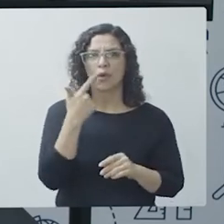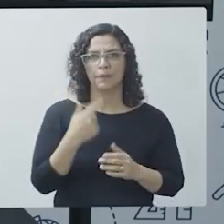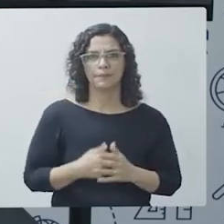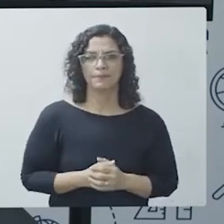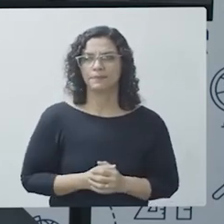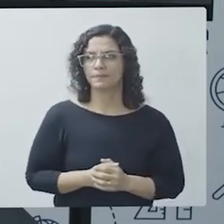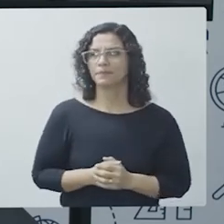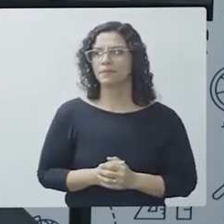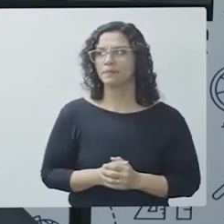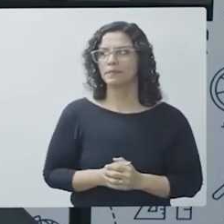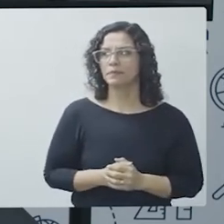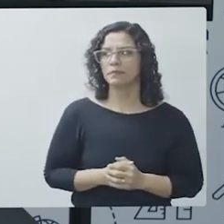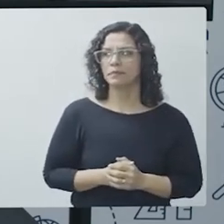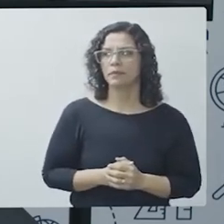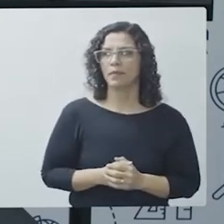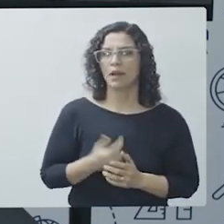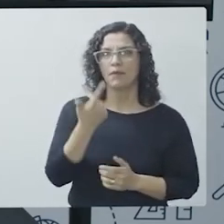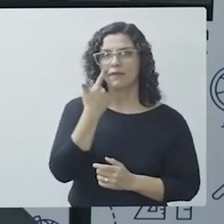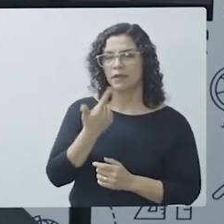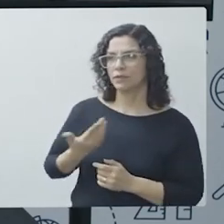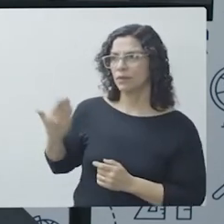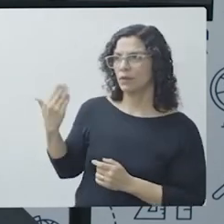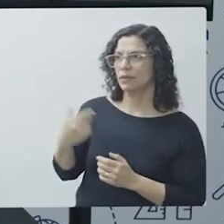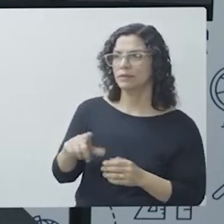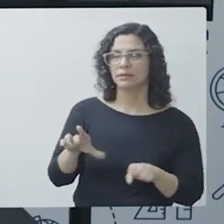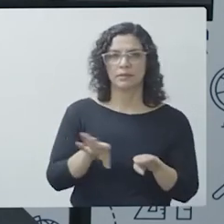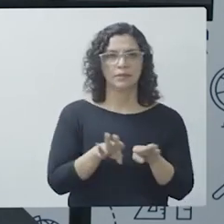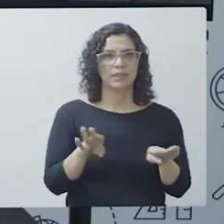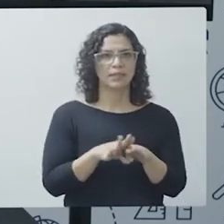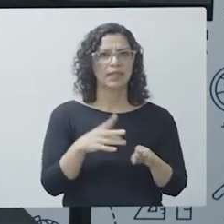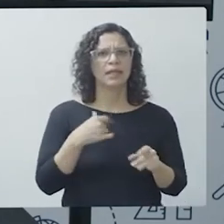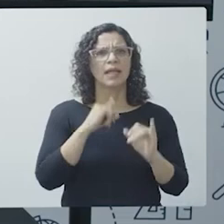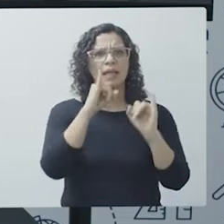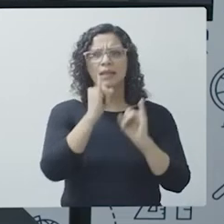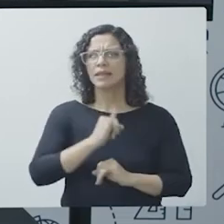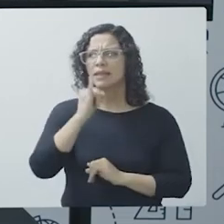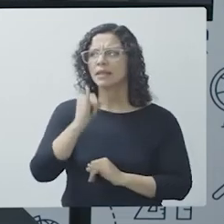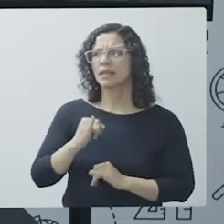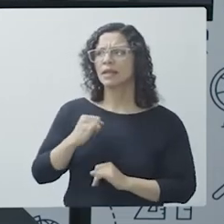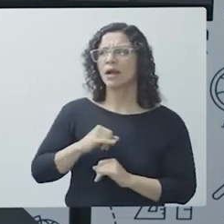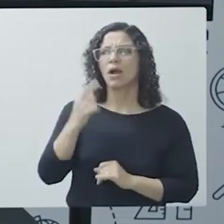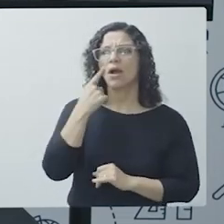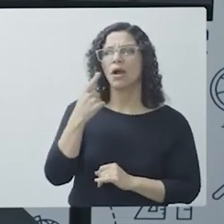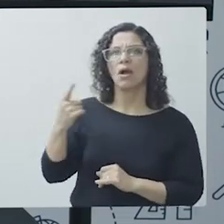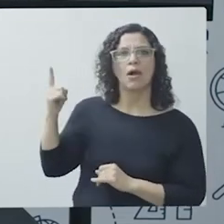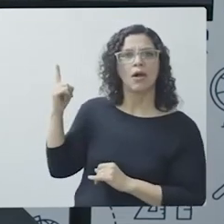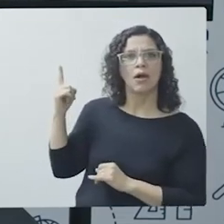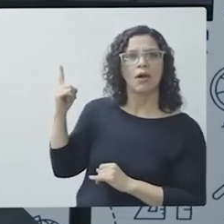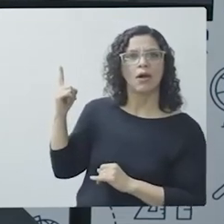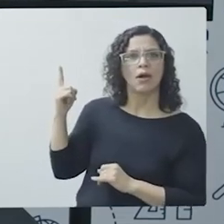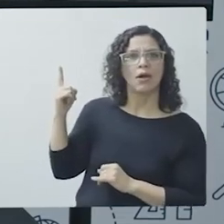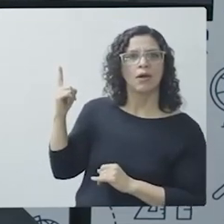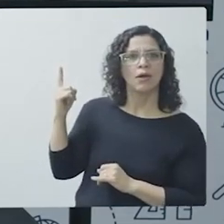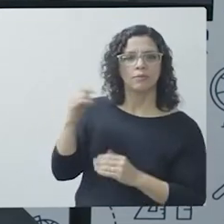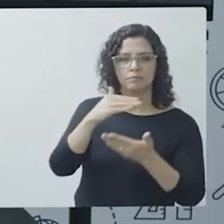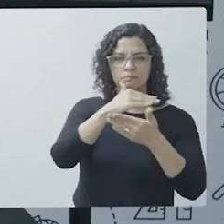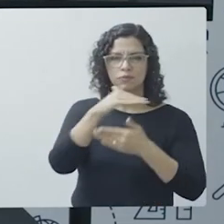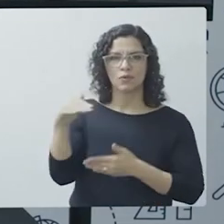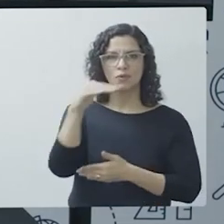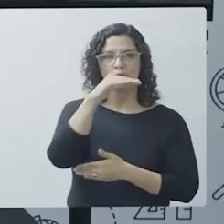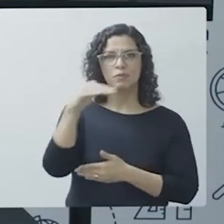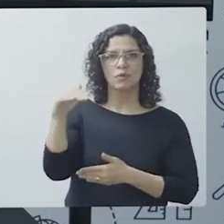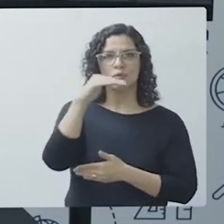posso inclusive, eu vou fazer aqui, ó, linhas, mas aqui na